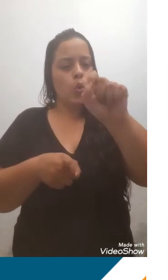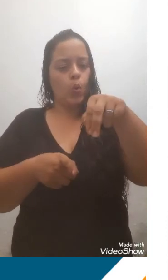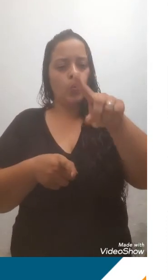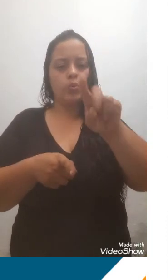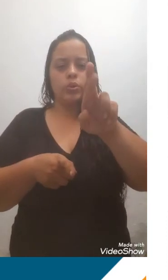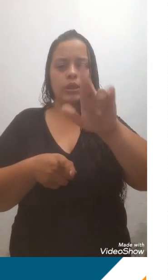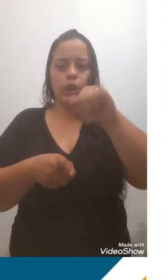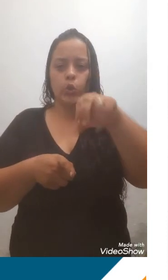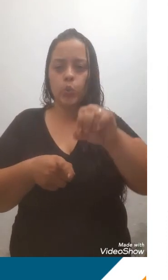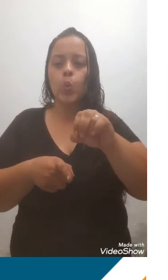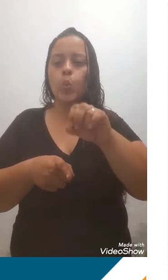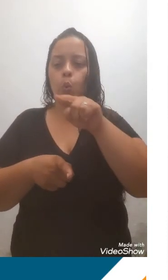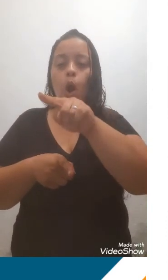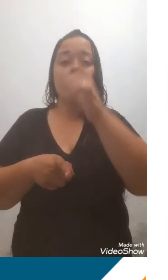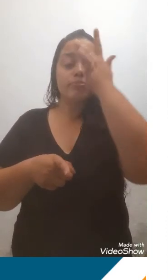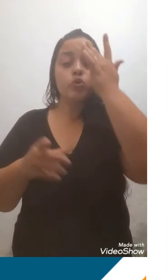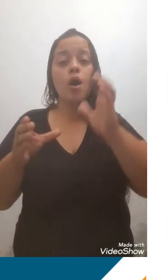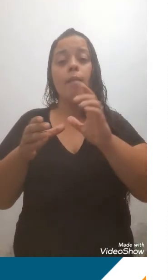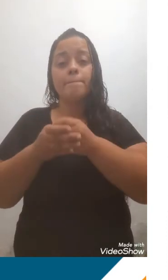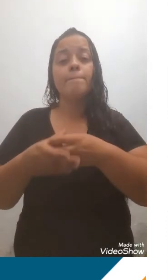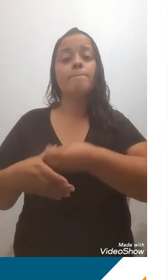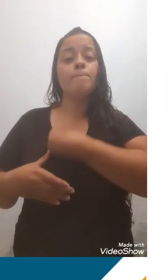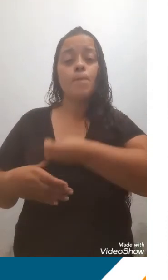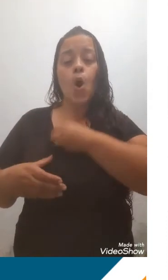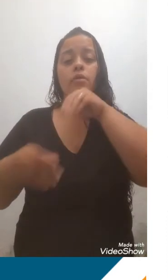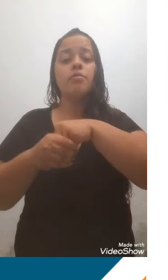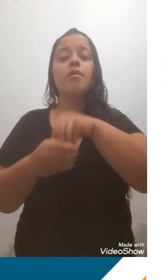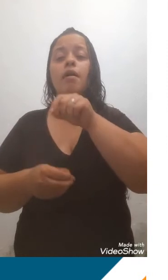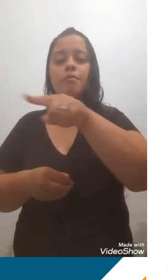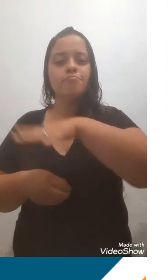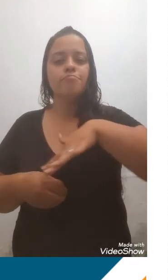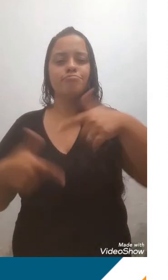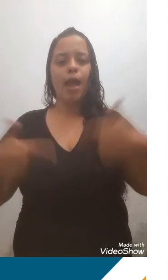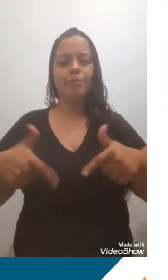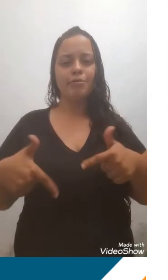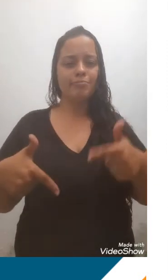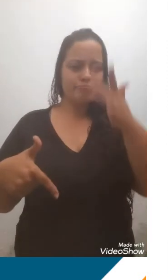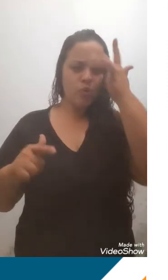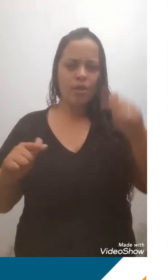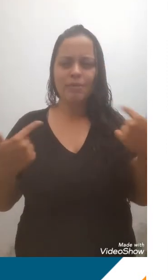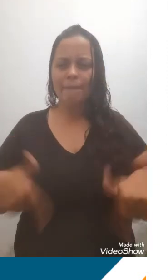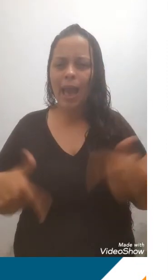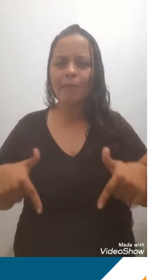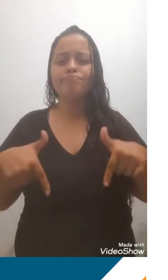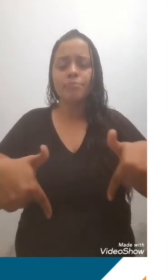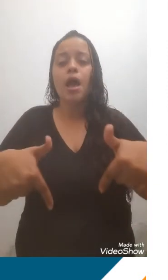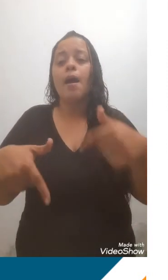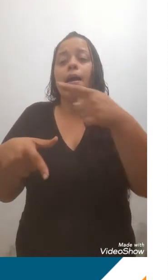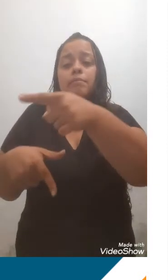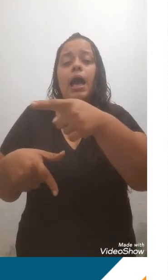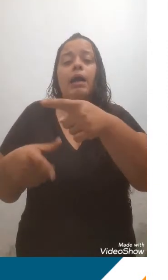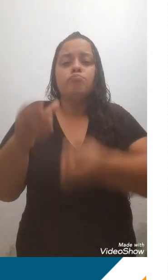londrino de operários. Então as vilas operárias surgem nesse período, os bairros operários, porque são